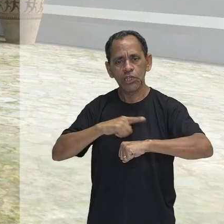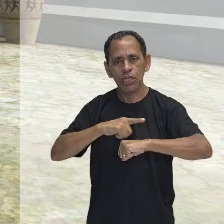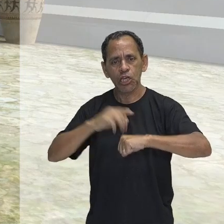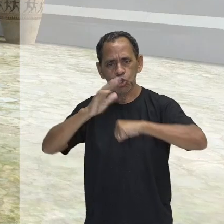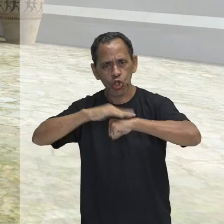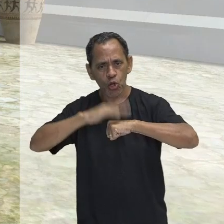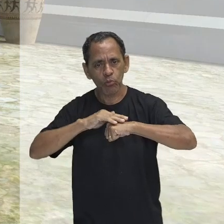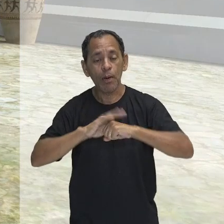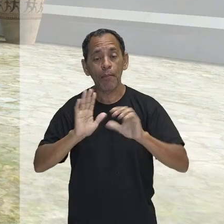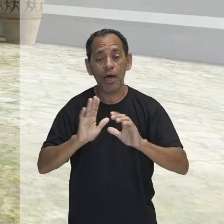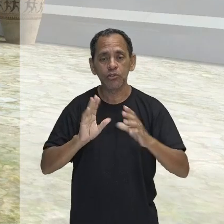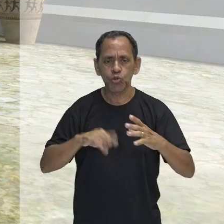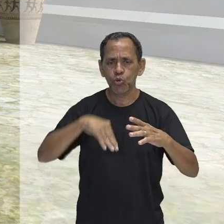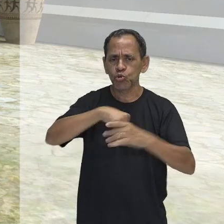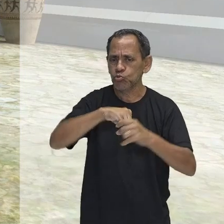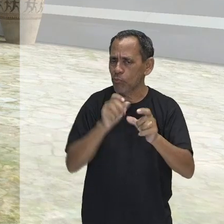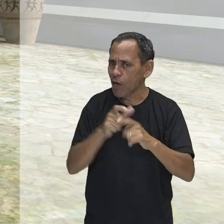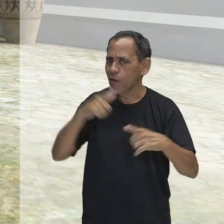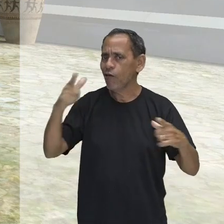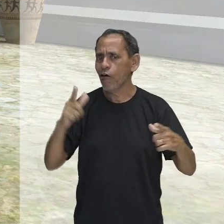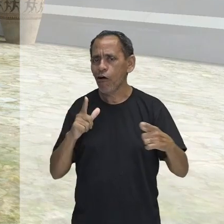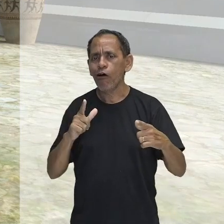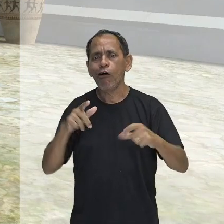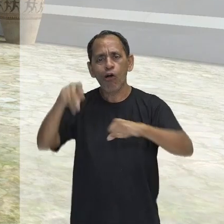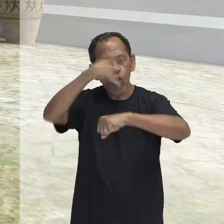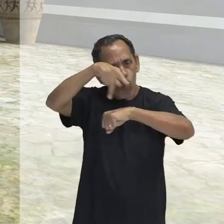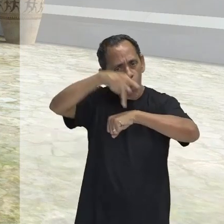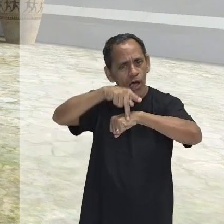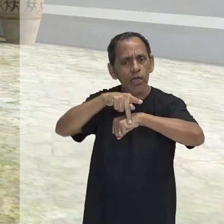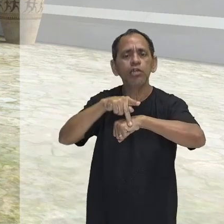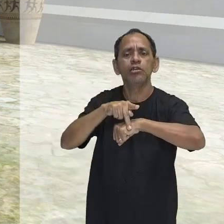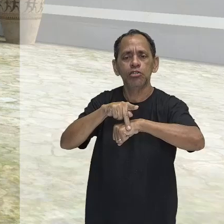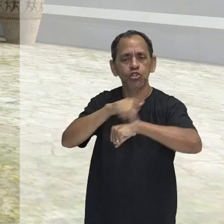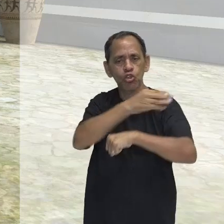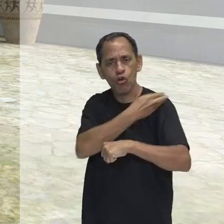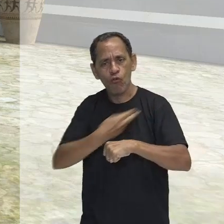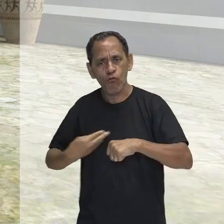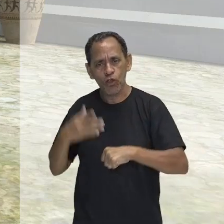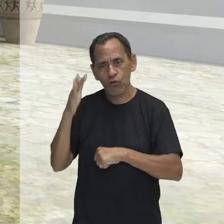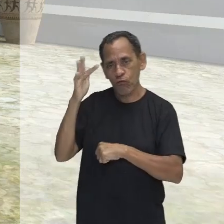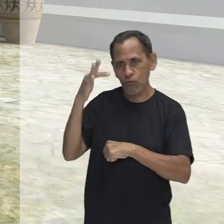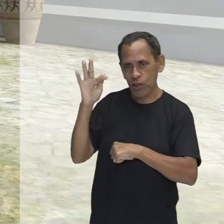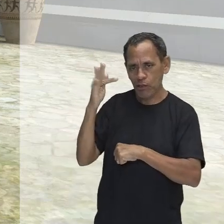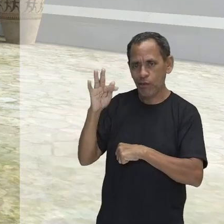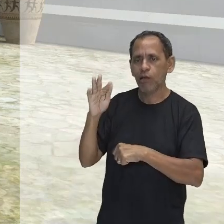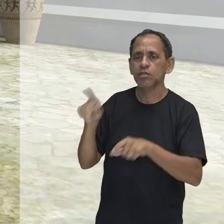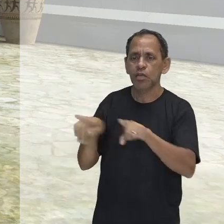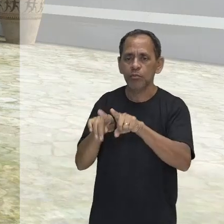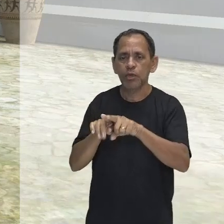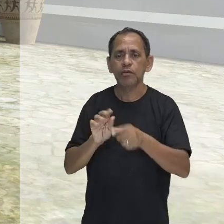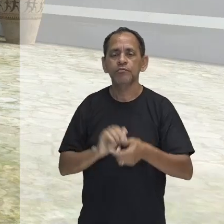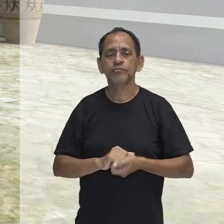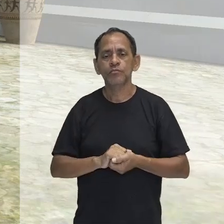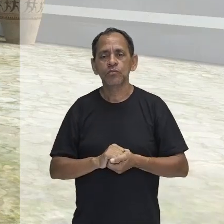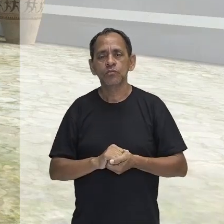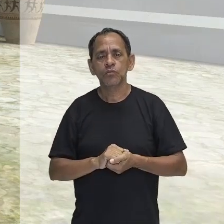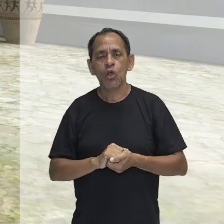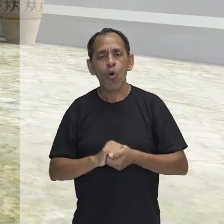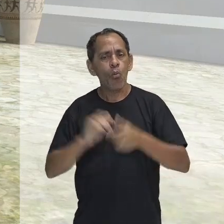conjunto maior, que é justamente o país, o governo federal. No caso de uma cidade-estado, galera, ela